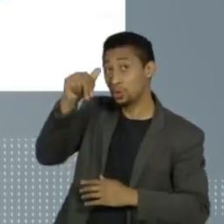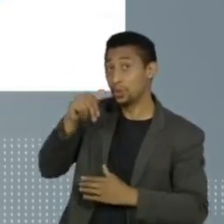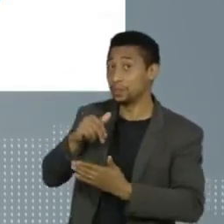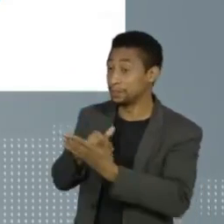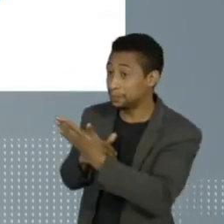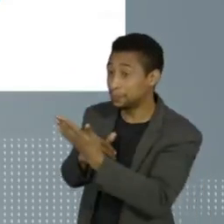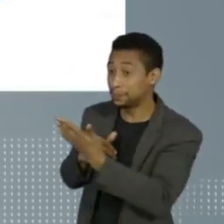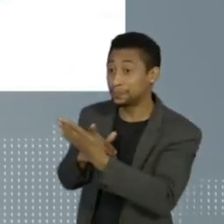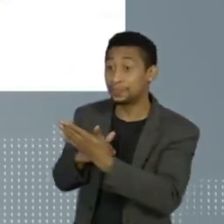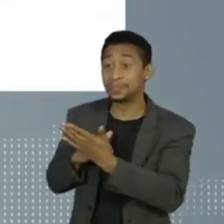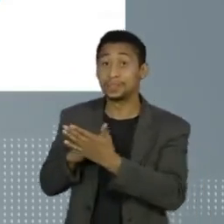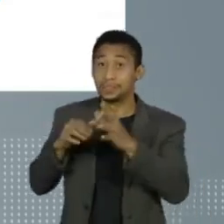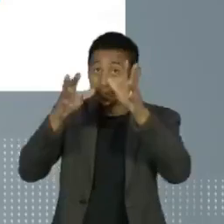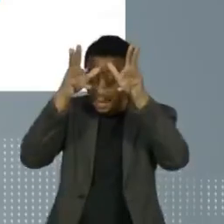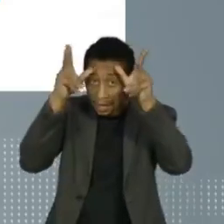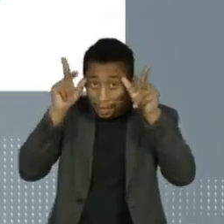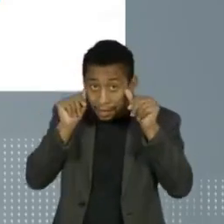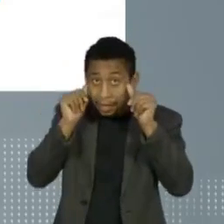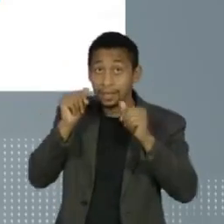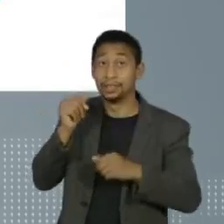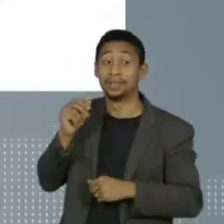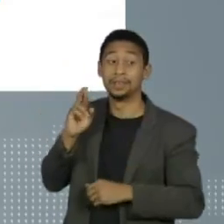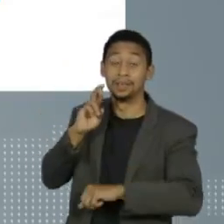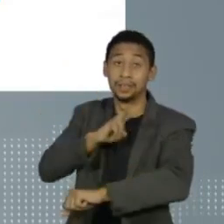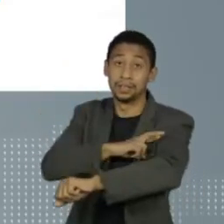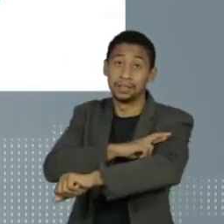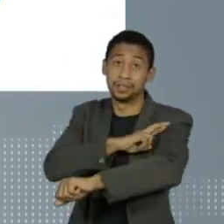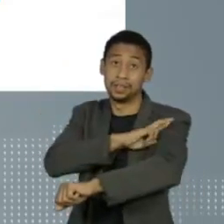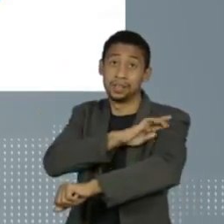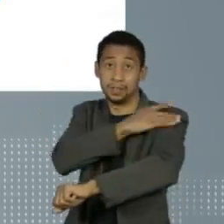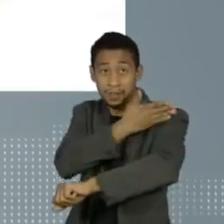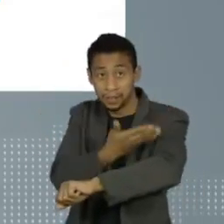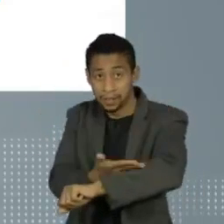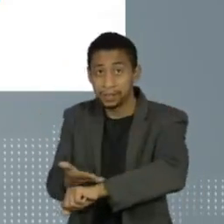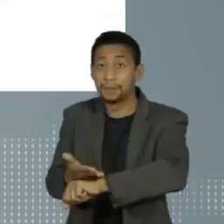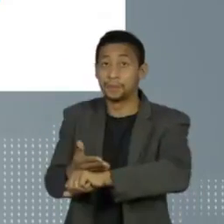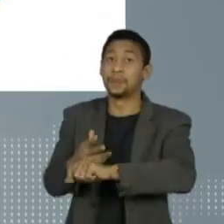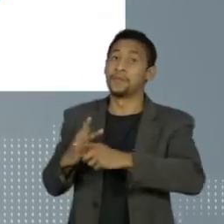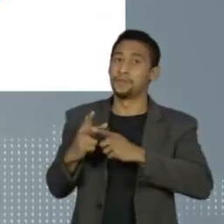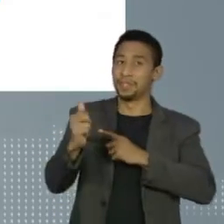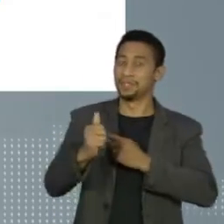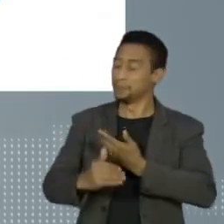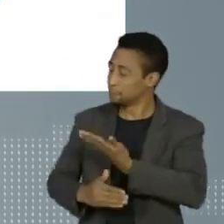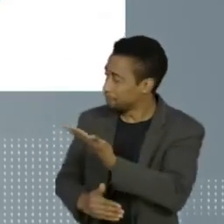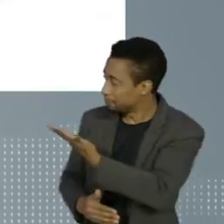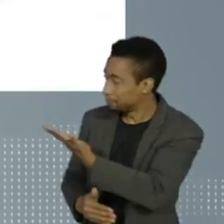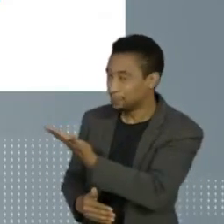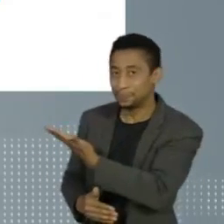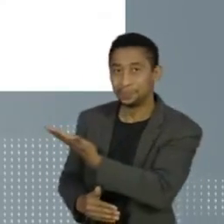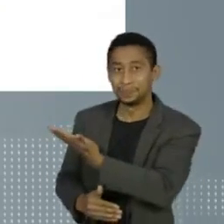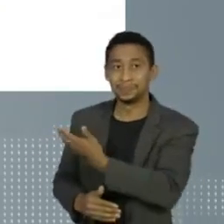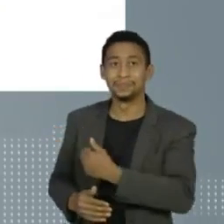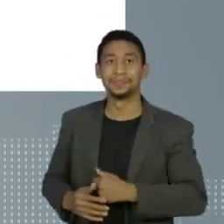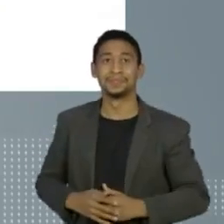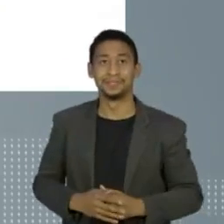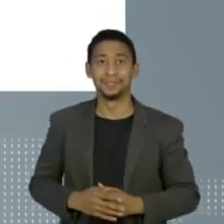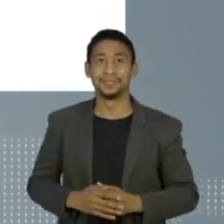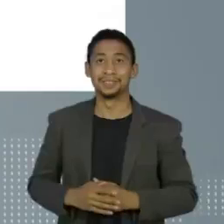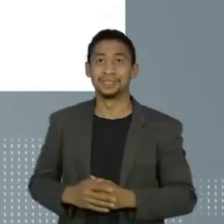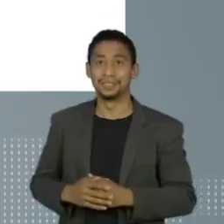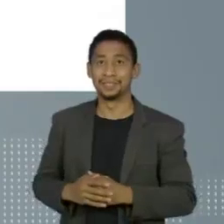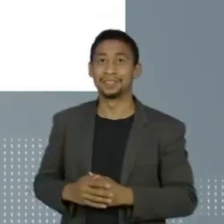bocalon do PP ficou com a Prefeitura de Rio Branco no Acre vencendo o socorro ner do PSB por larga vantagem em